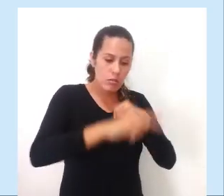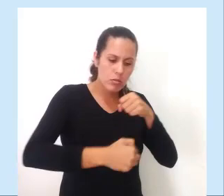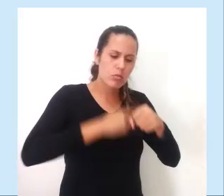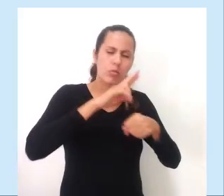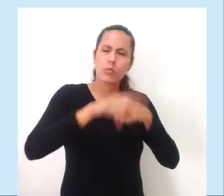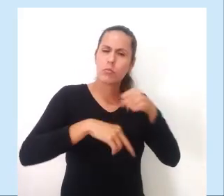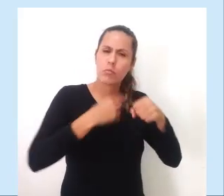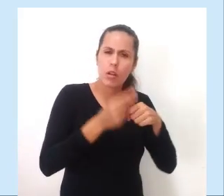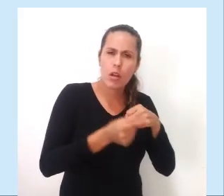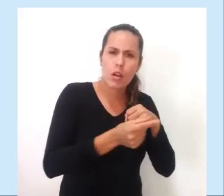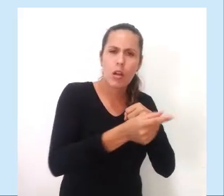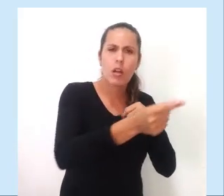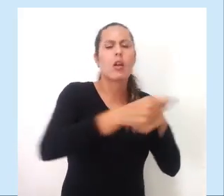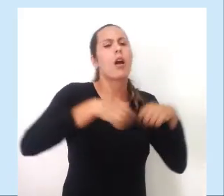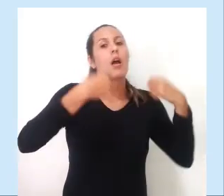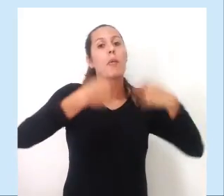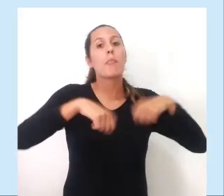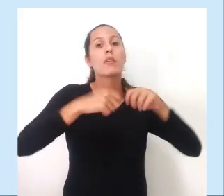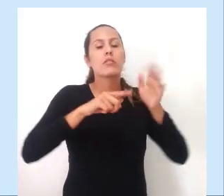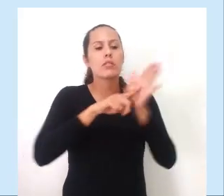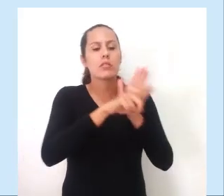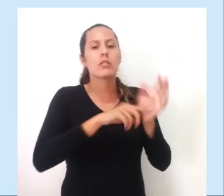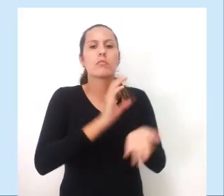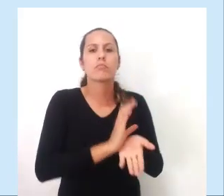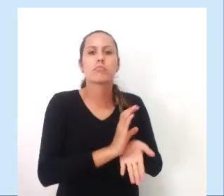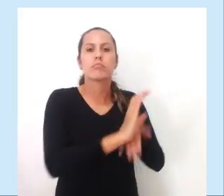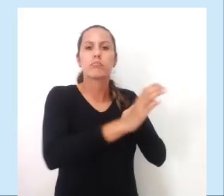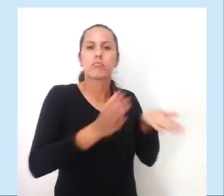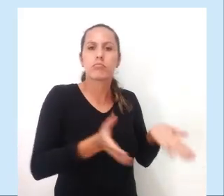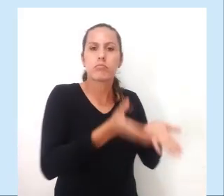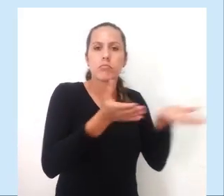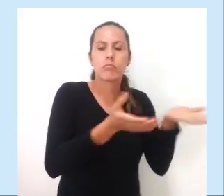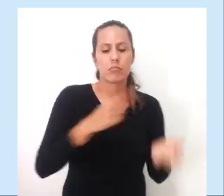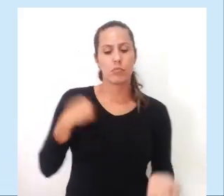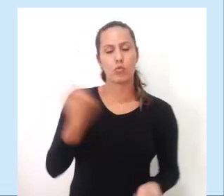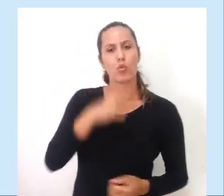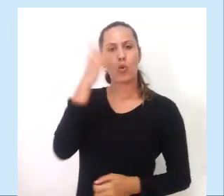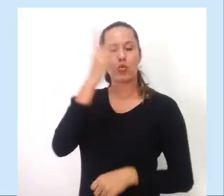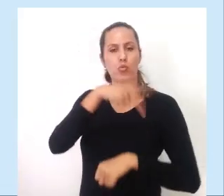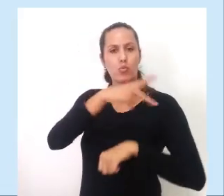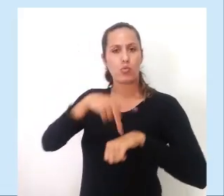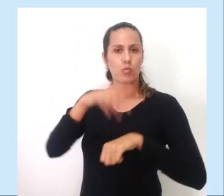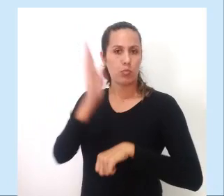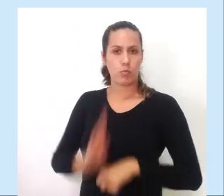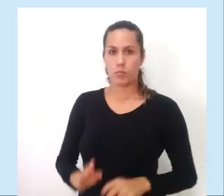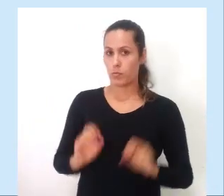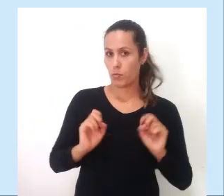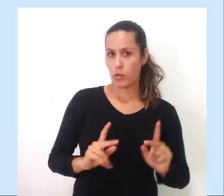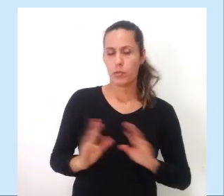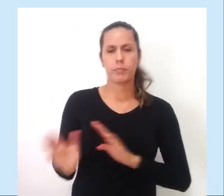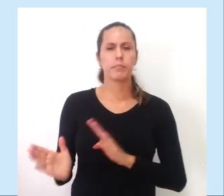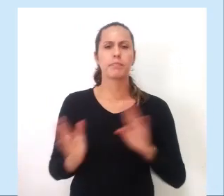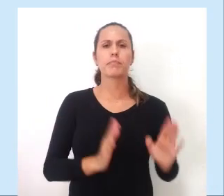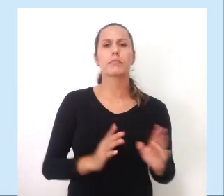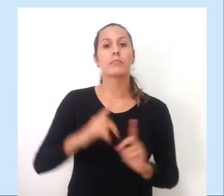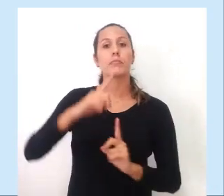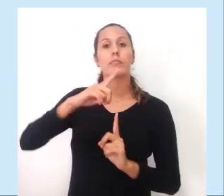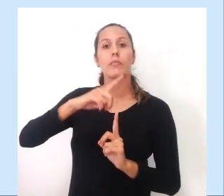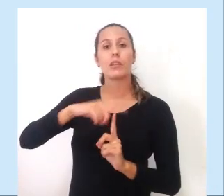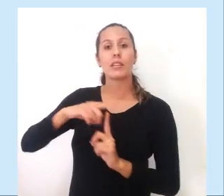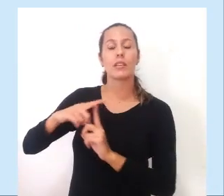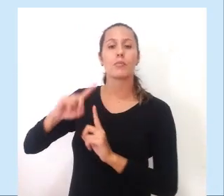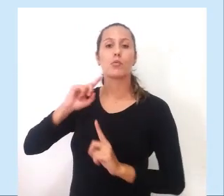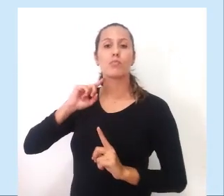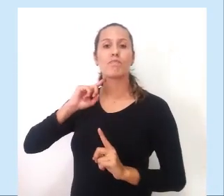solar, porque é isso que a gente tem, são fontes ilimitadas e precisam ser investidas no nosso